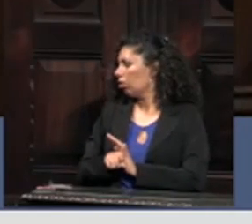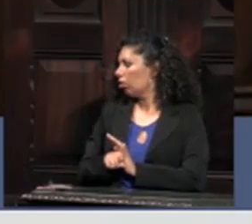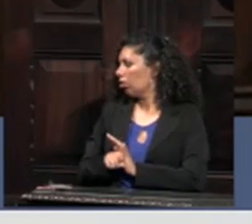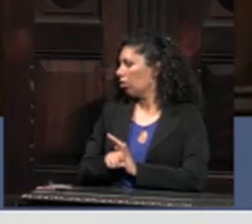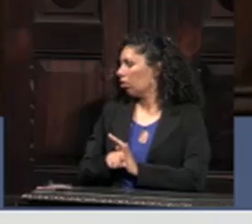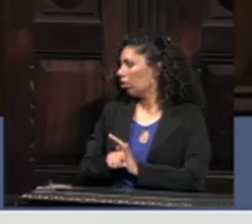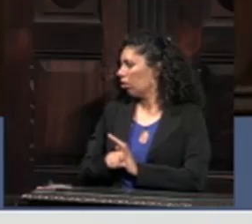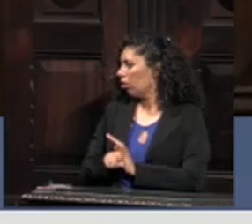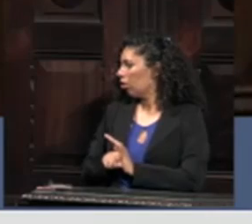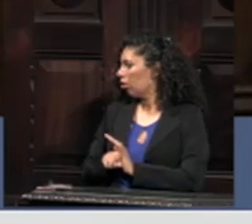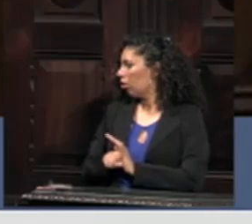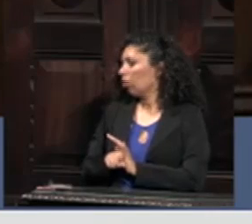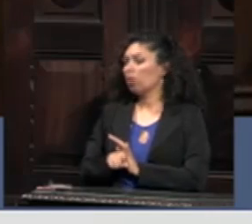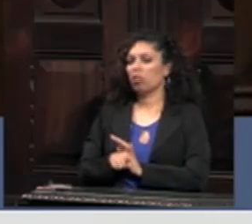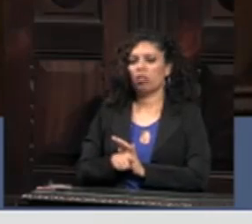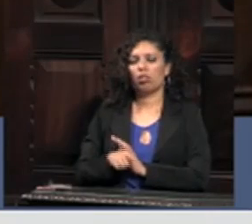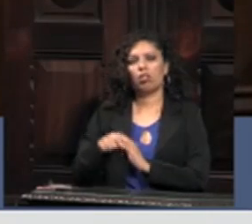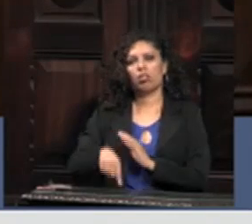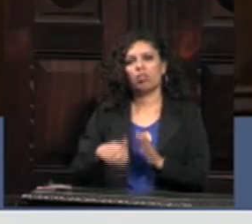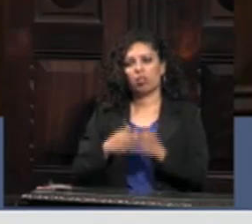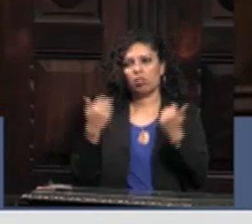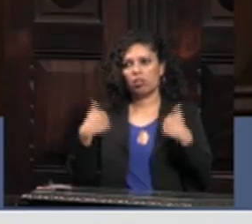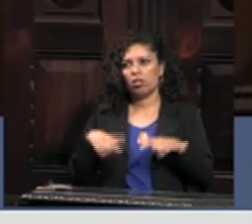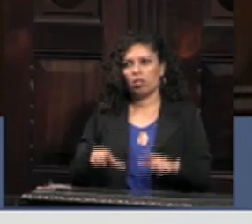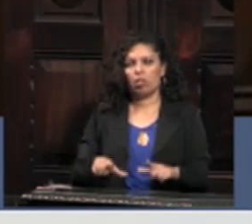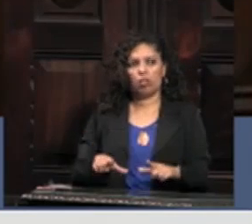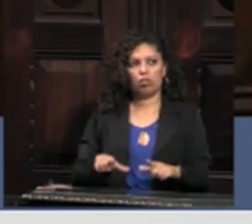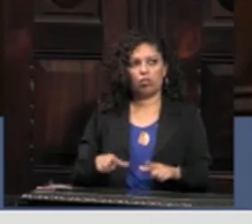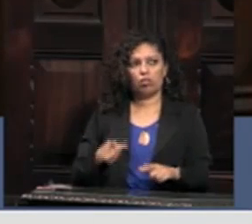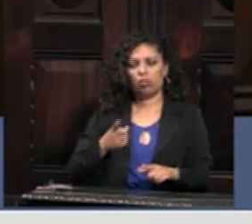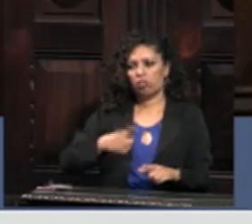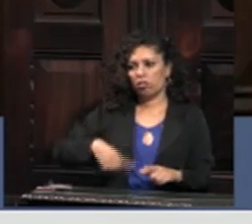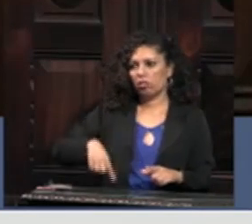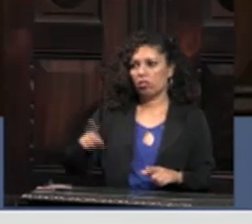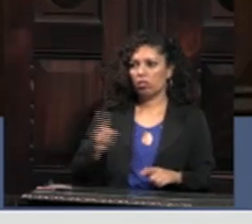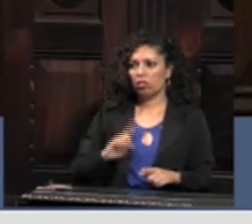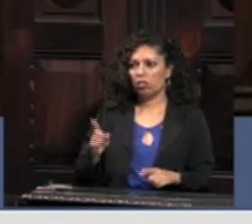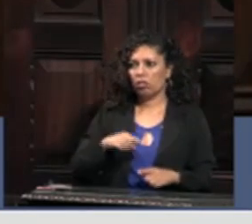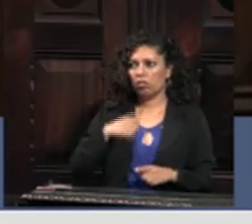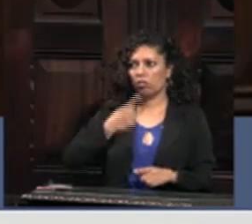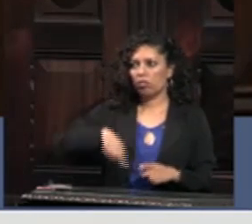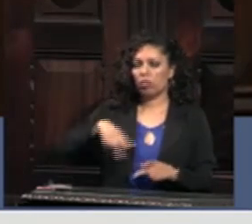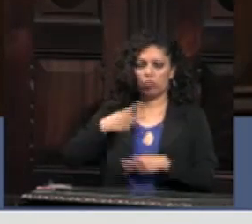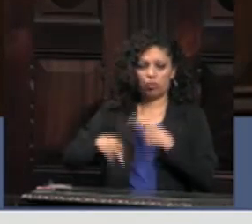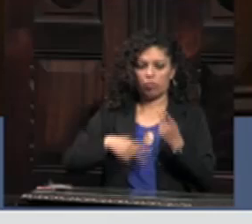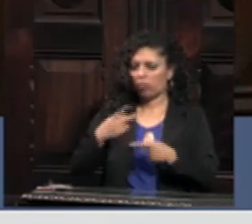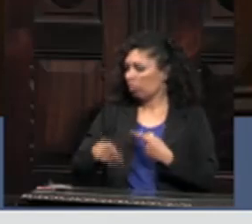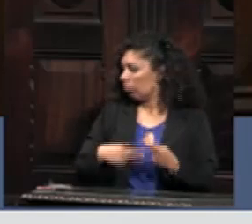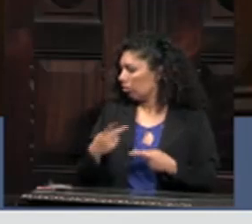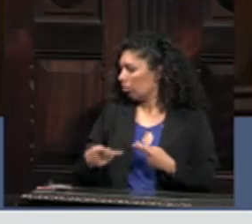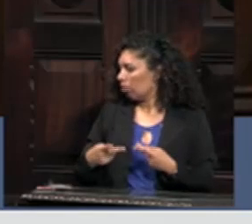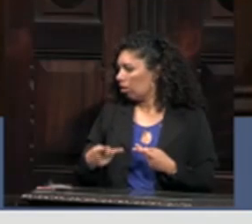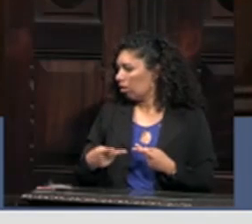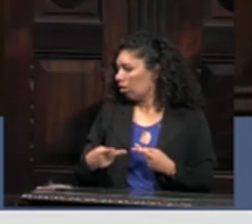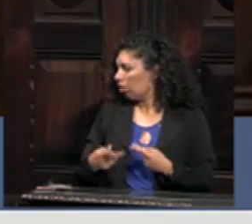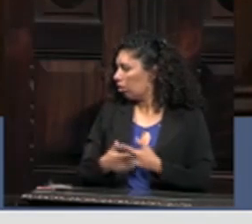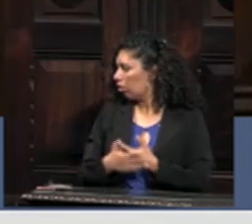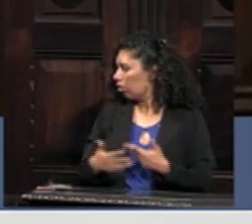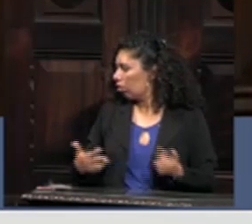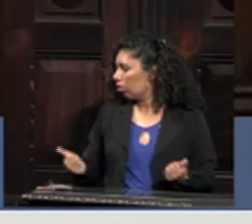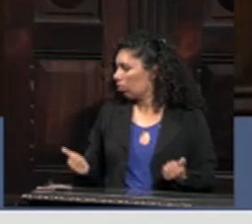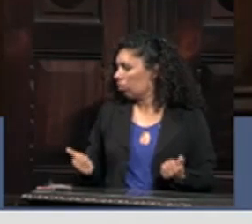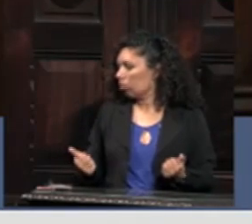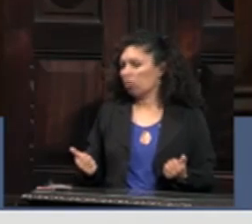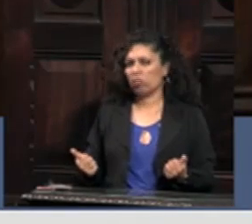exaustivamente debatido aqui nessa casa. E não uma autorização que vai contribuir, sem